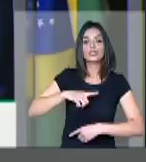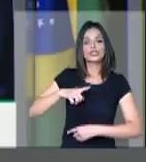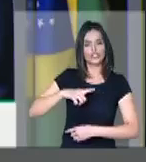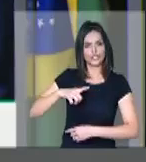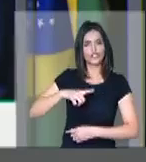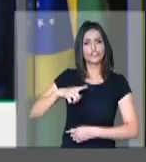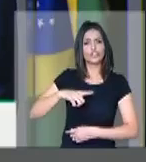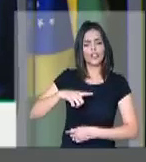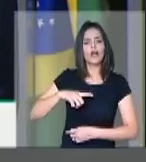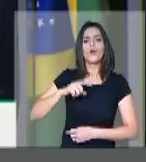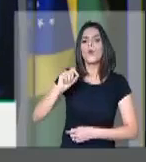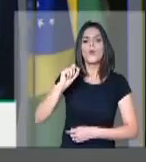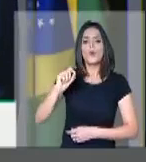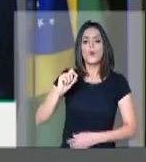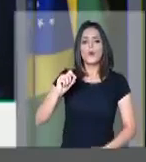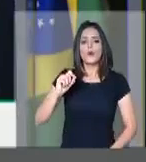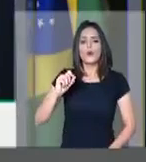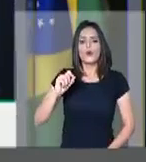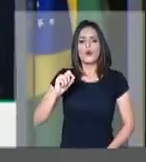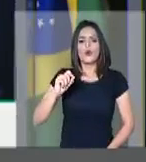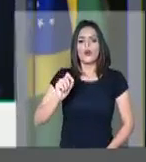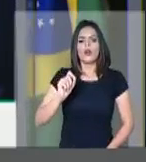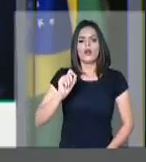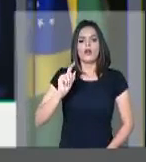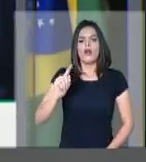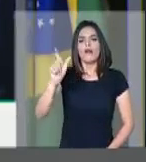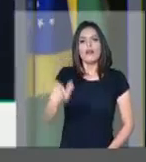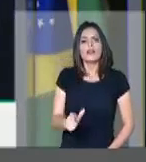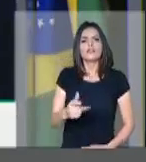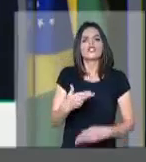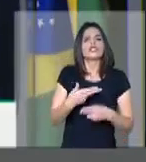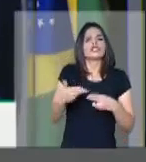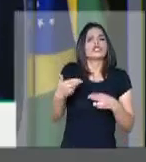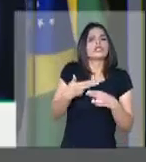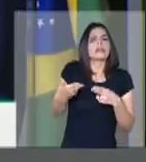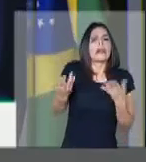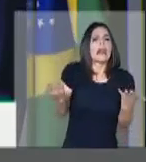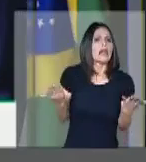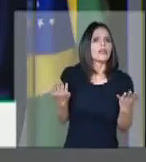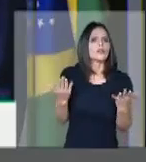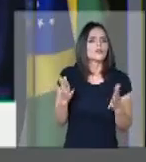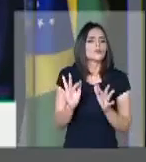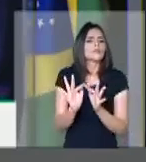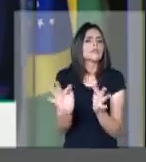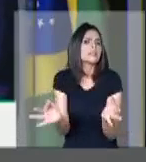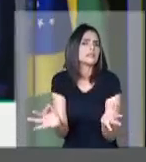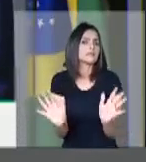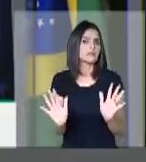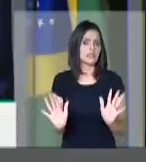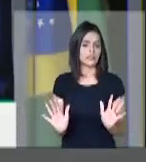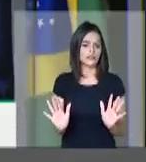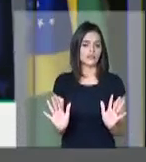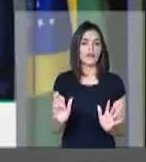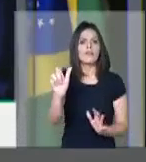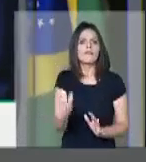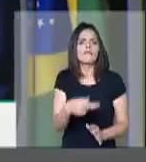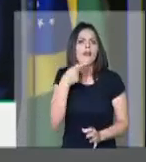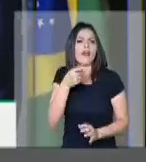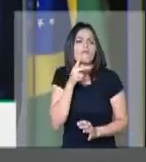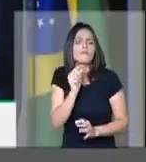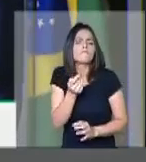um articulador polido, discreto, era um homem discreto. Falava